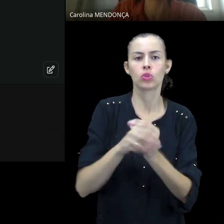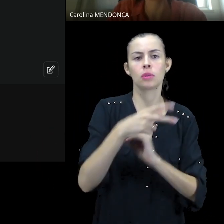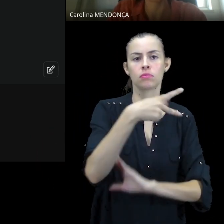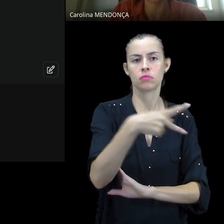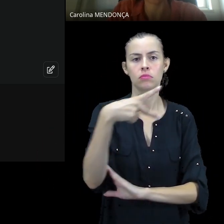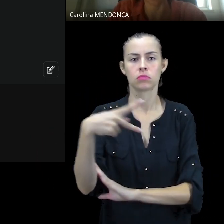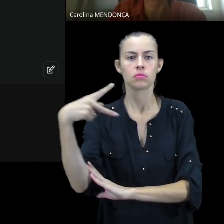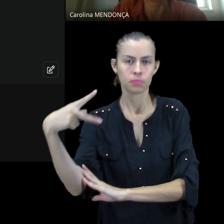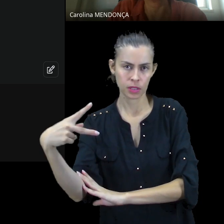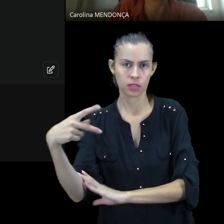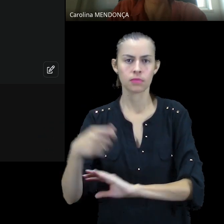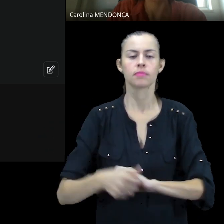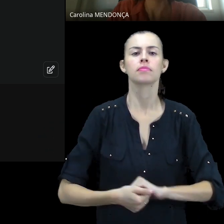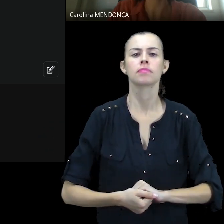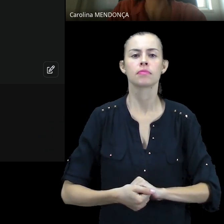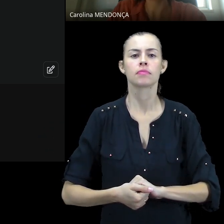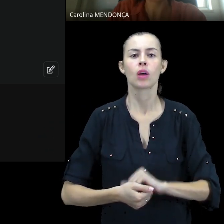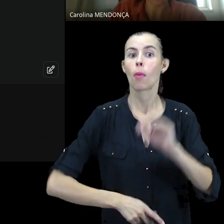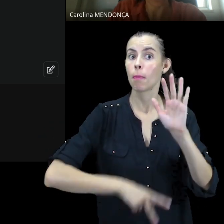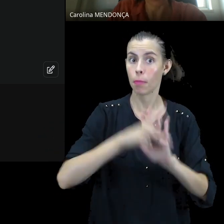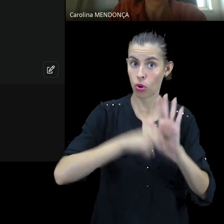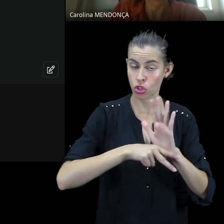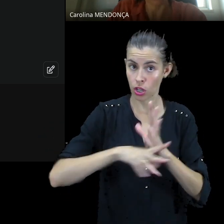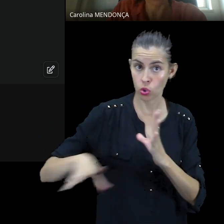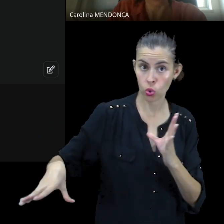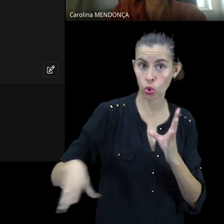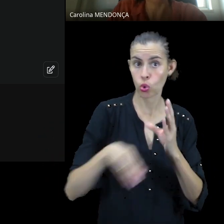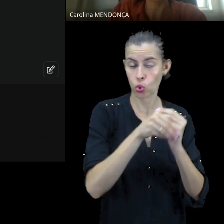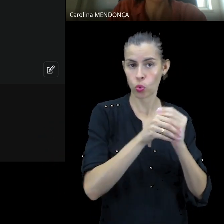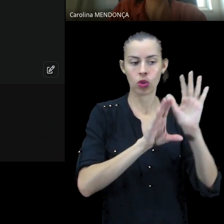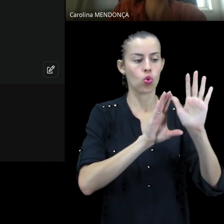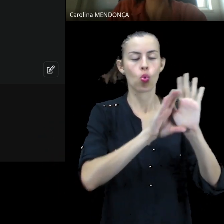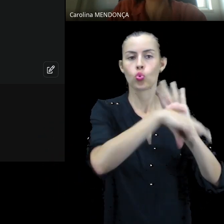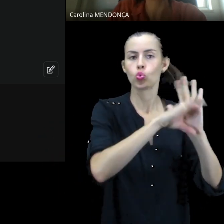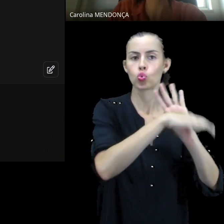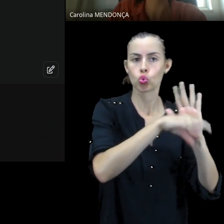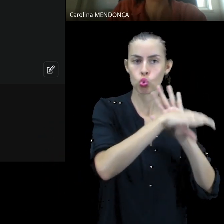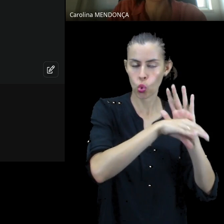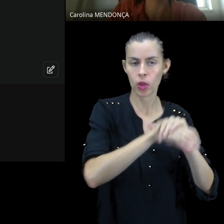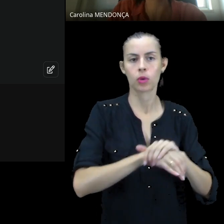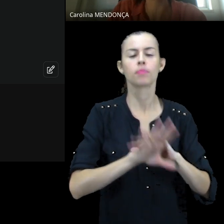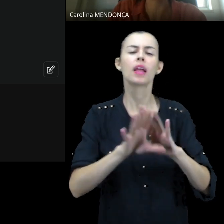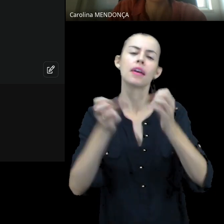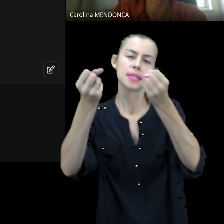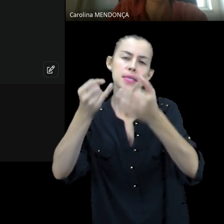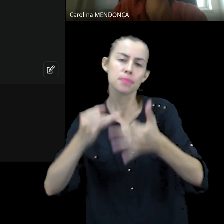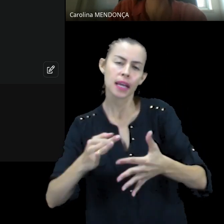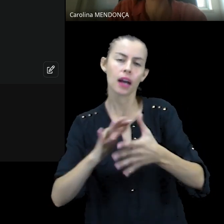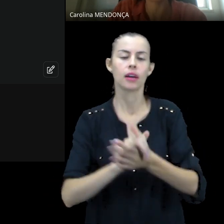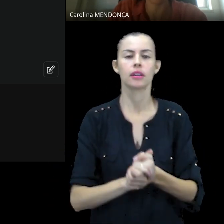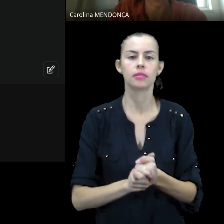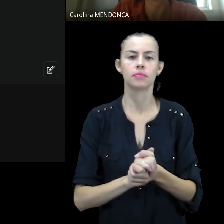projetos institucionais e pedagógicos, para que a concepção da educação ambiental como integrante do currículo supere a distribuição do tema